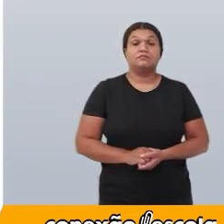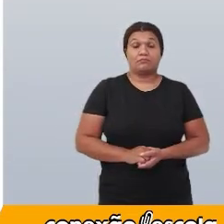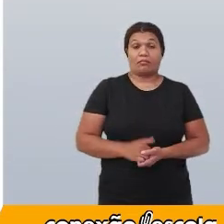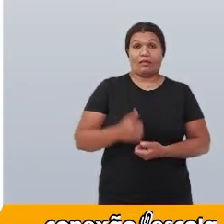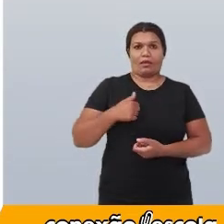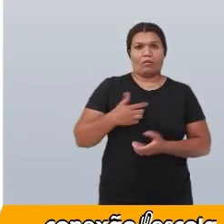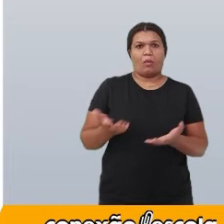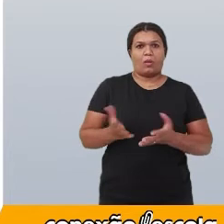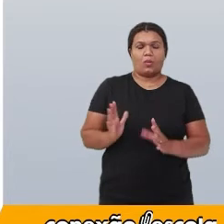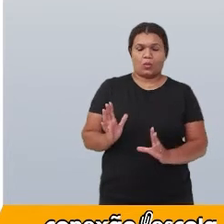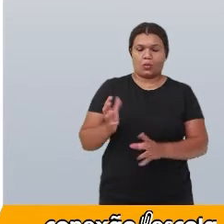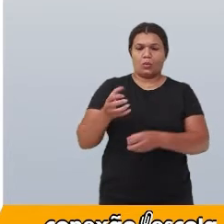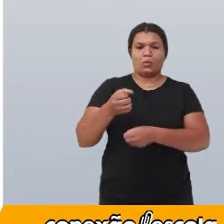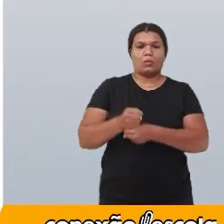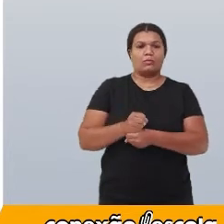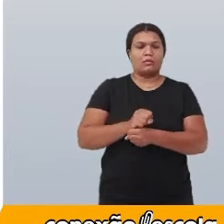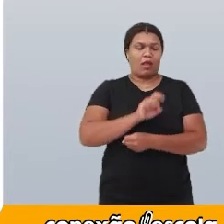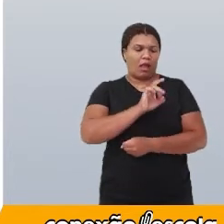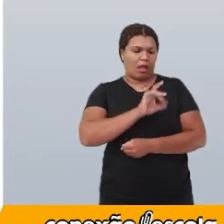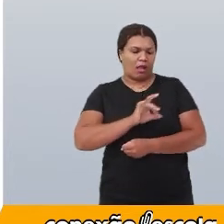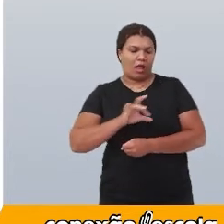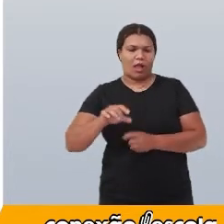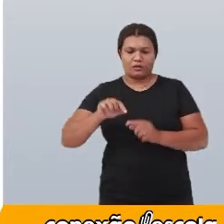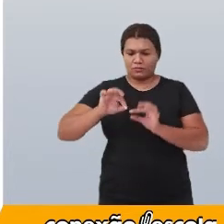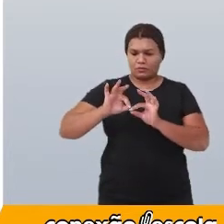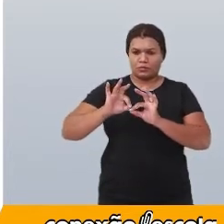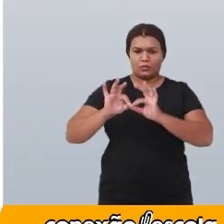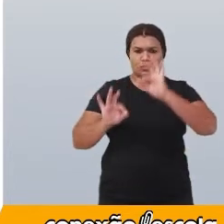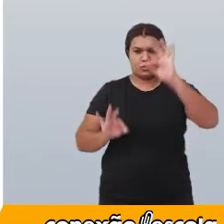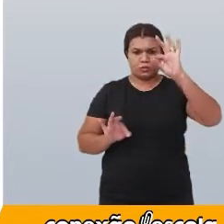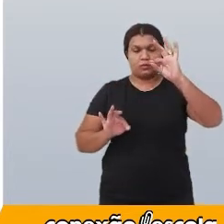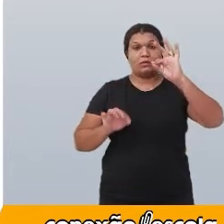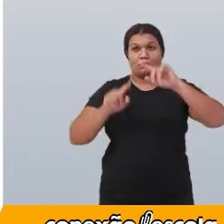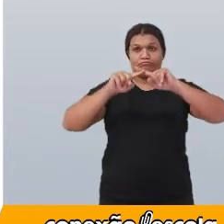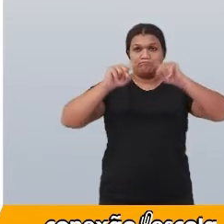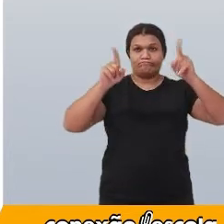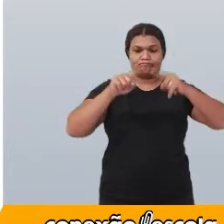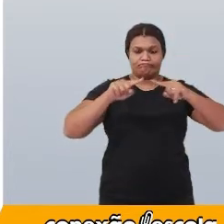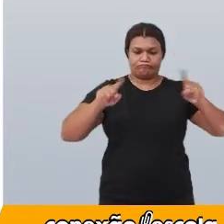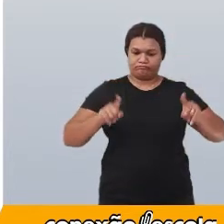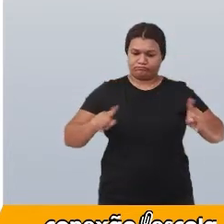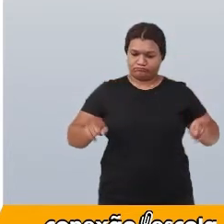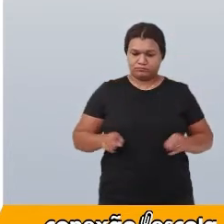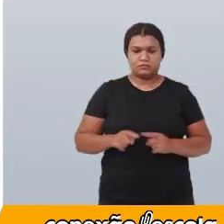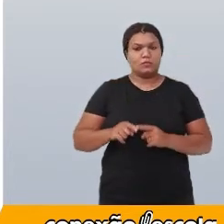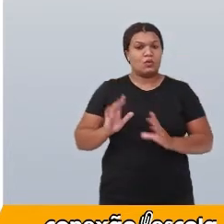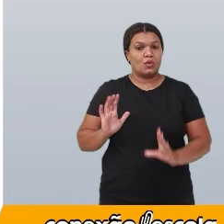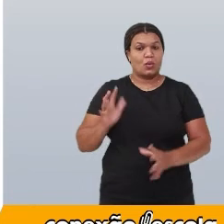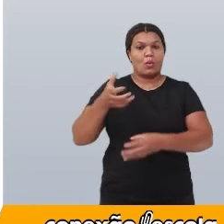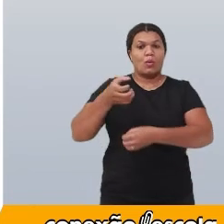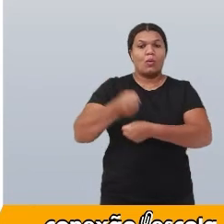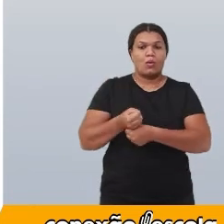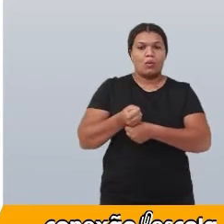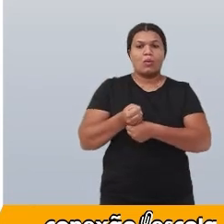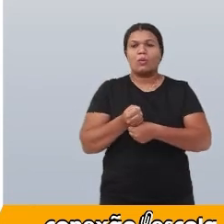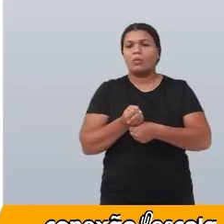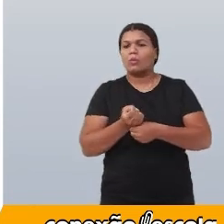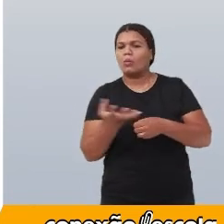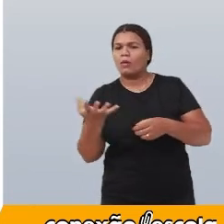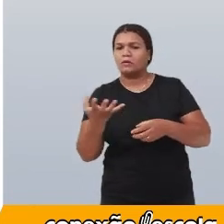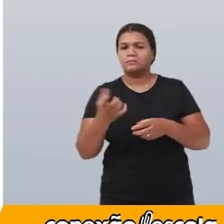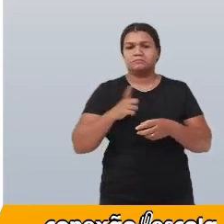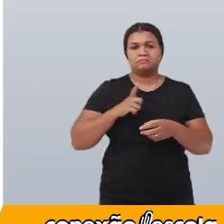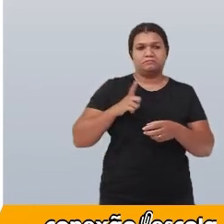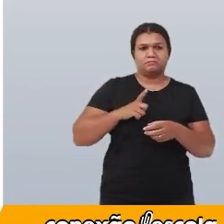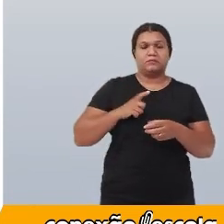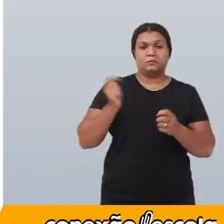Eu estou somando cada pedaço que vai me dar a soma total desse contorno da figura que